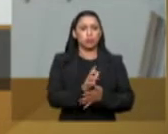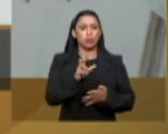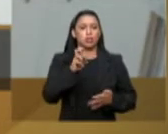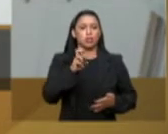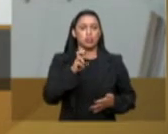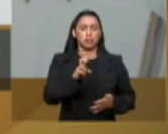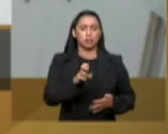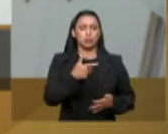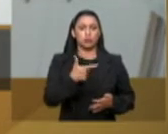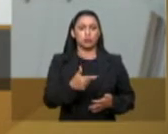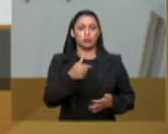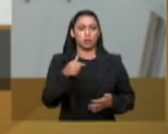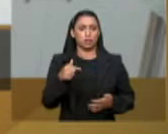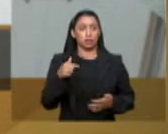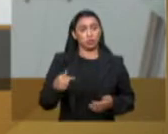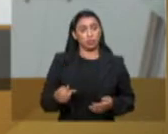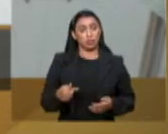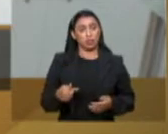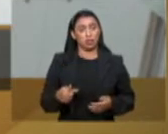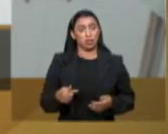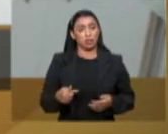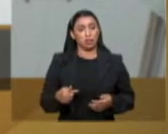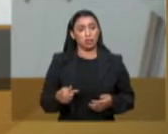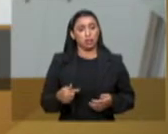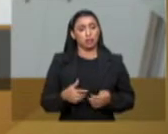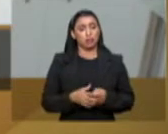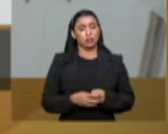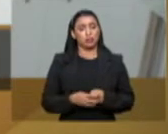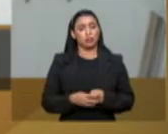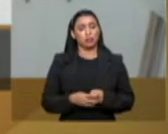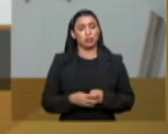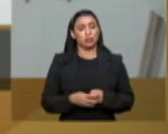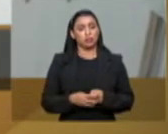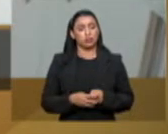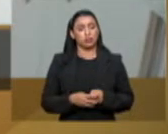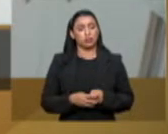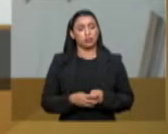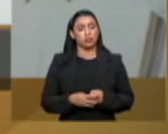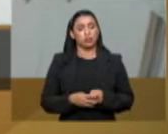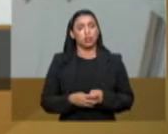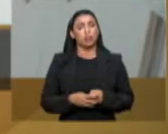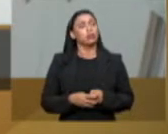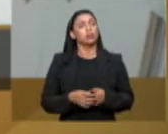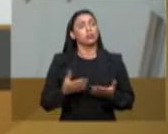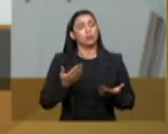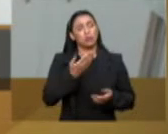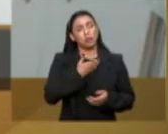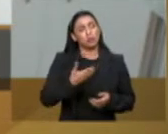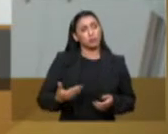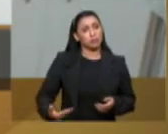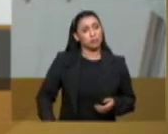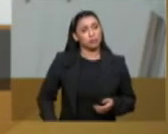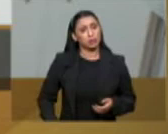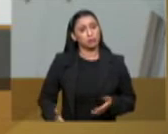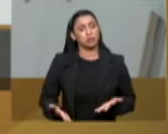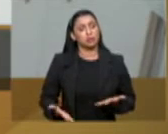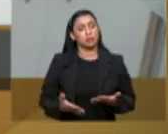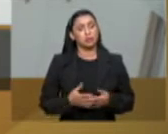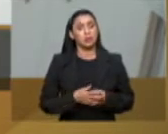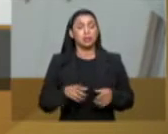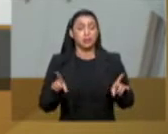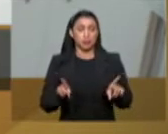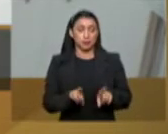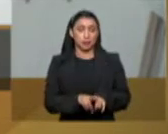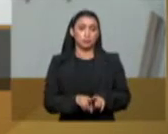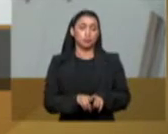5277. Em consonância com a postulação da Fazenda Nacional e redarguindo,